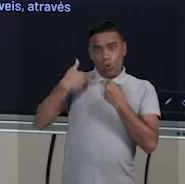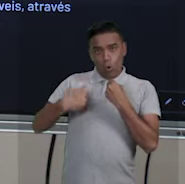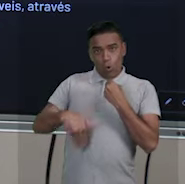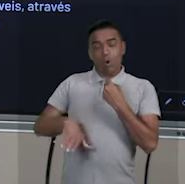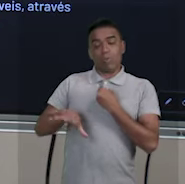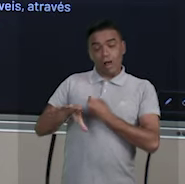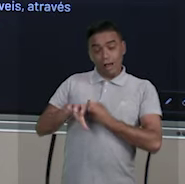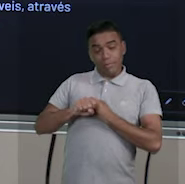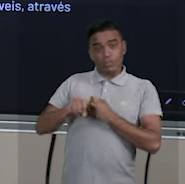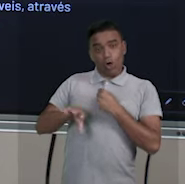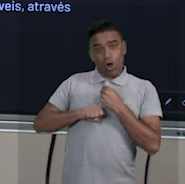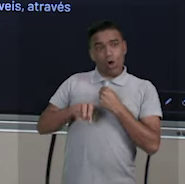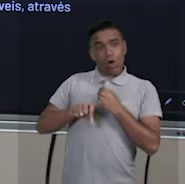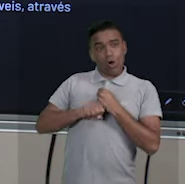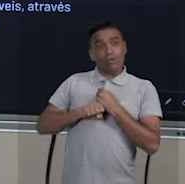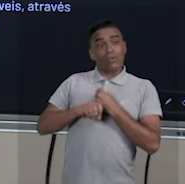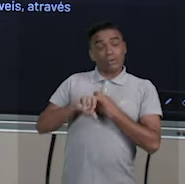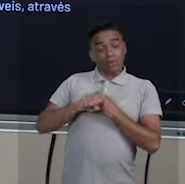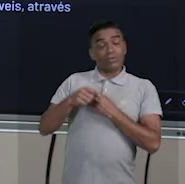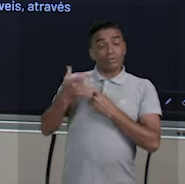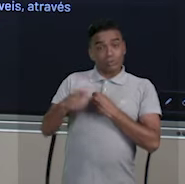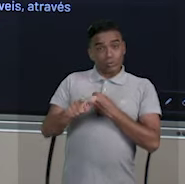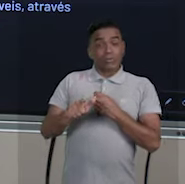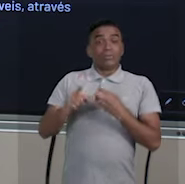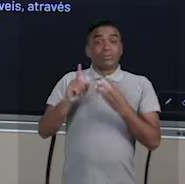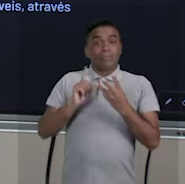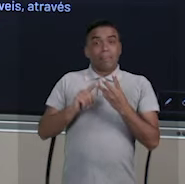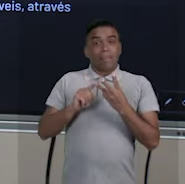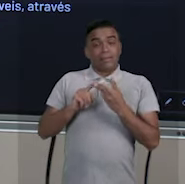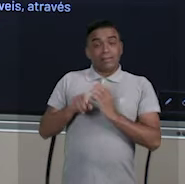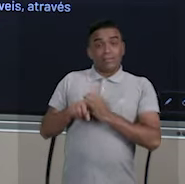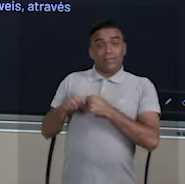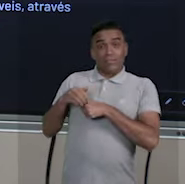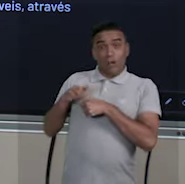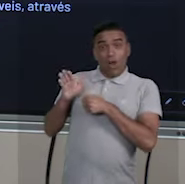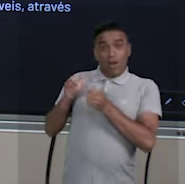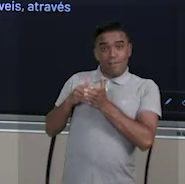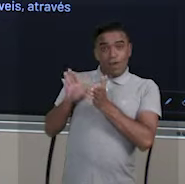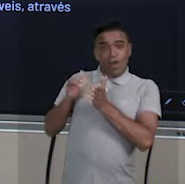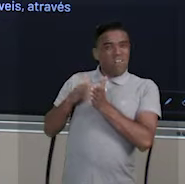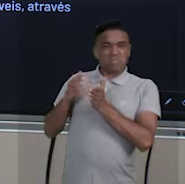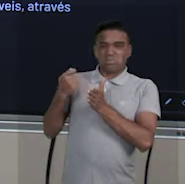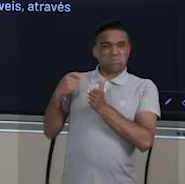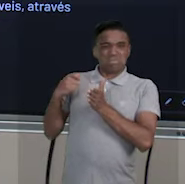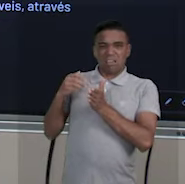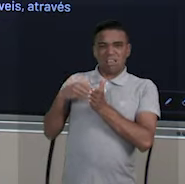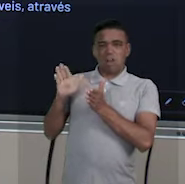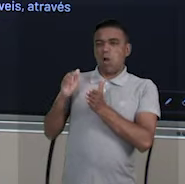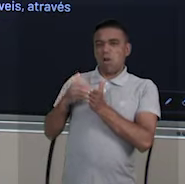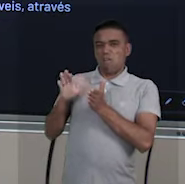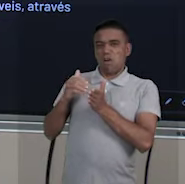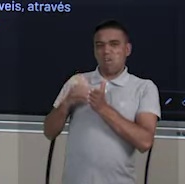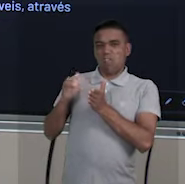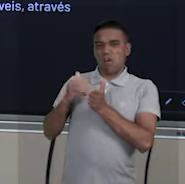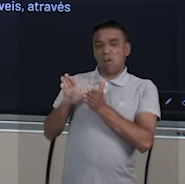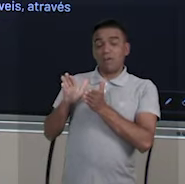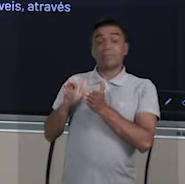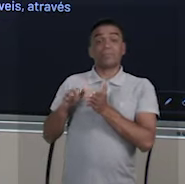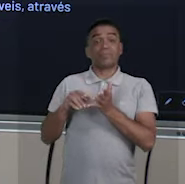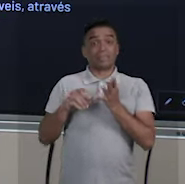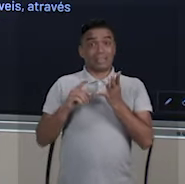novo aquilo que eu não quero descartar, secreta o que realmente não precisa mais